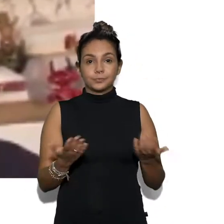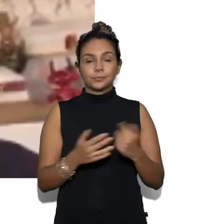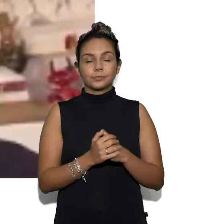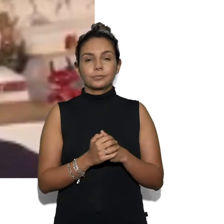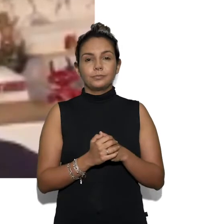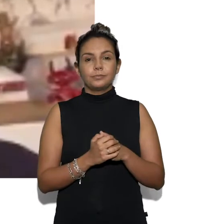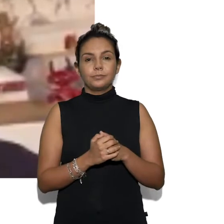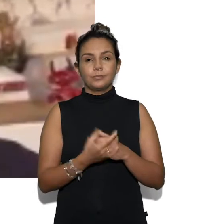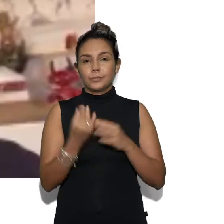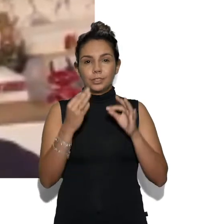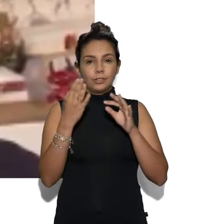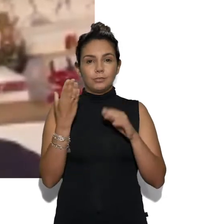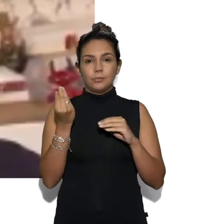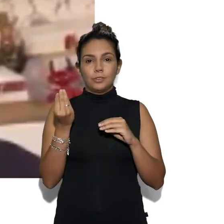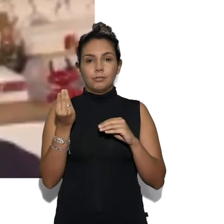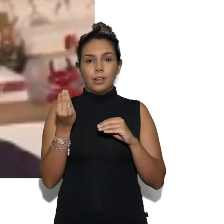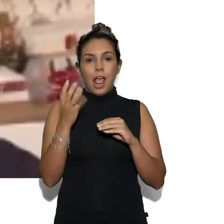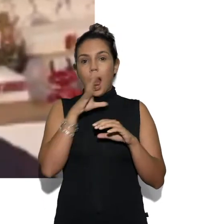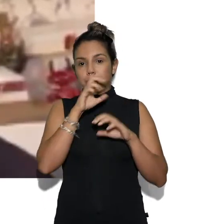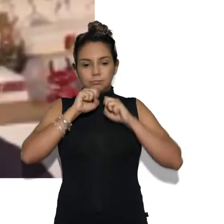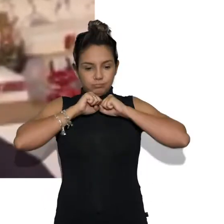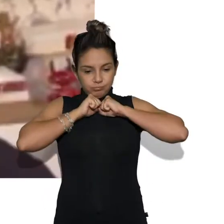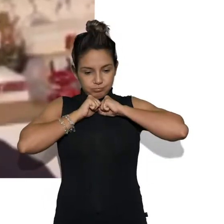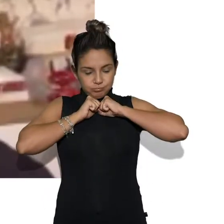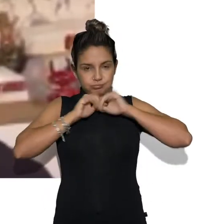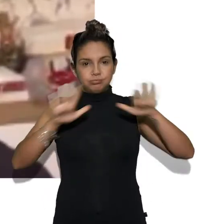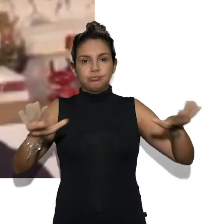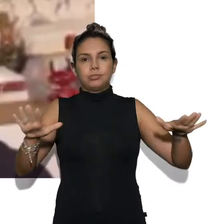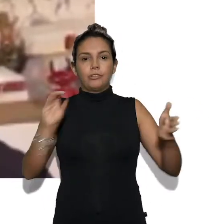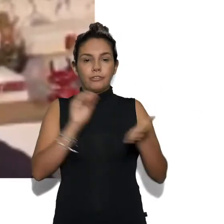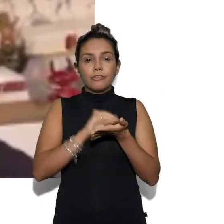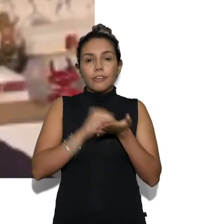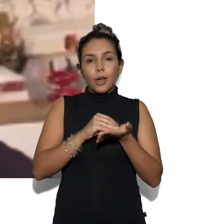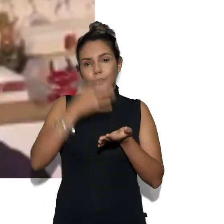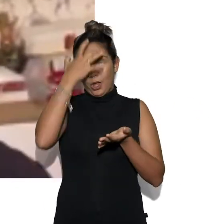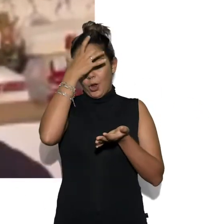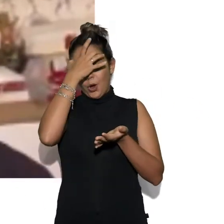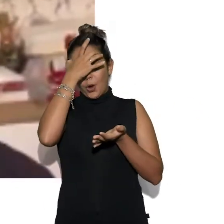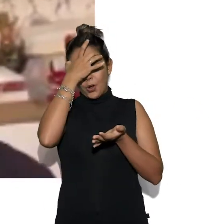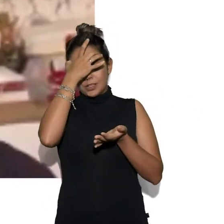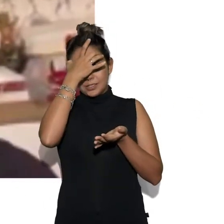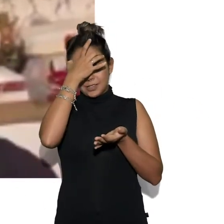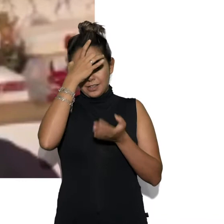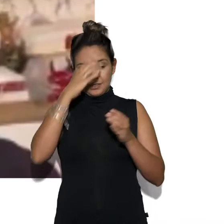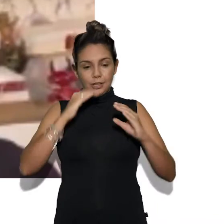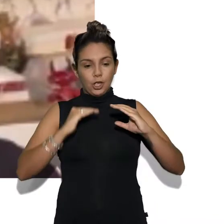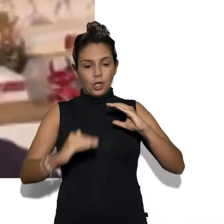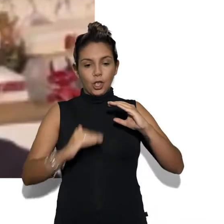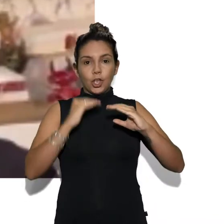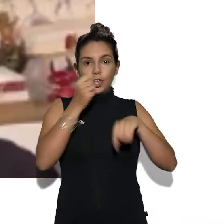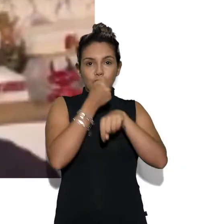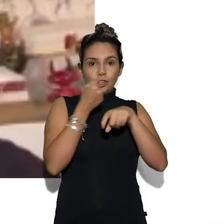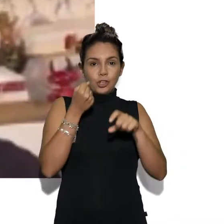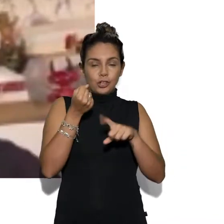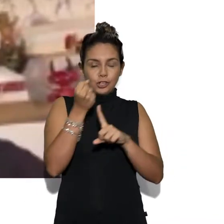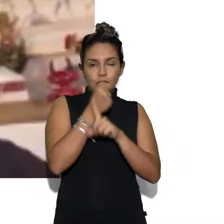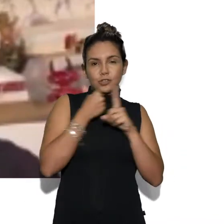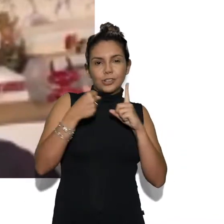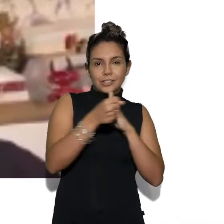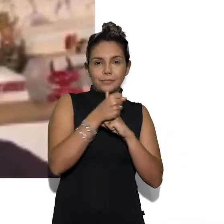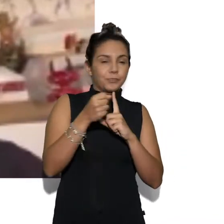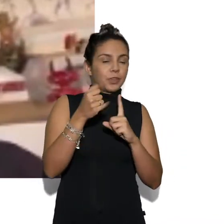muito sintomático de uma falha de consciência e nos modelos sociais. O